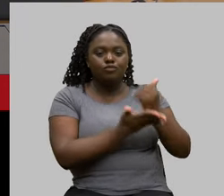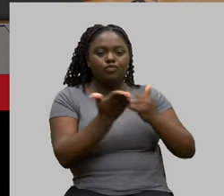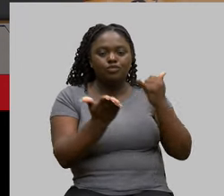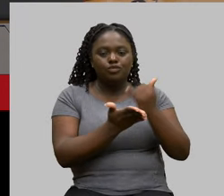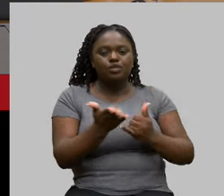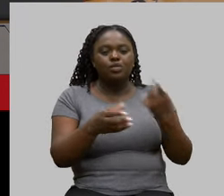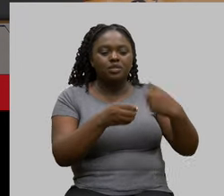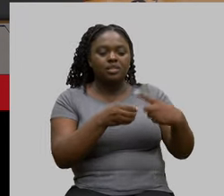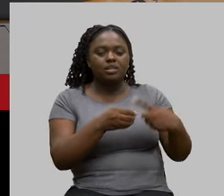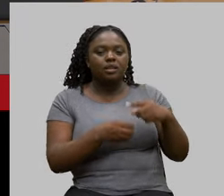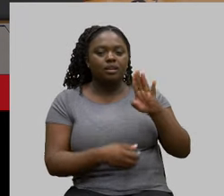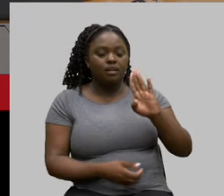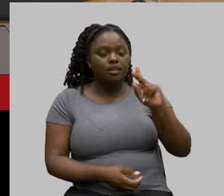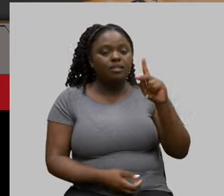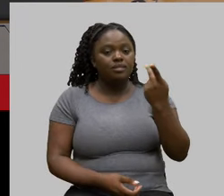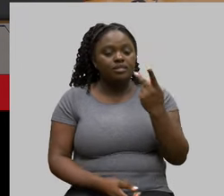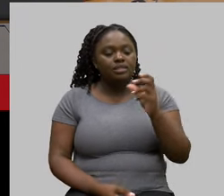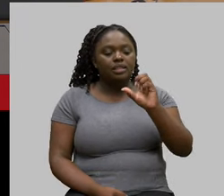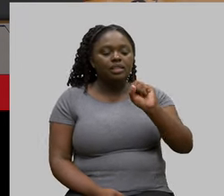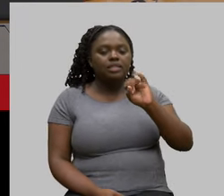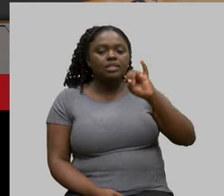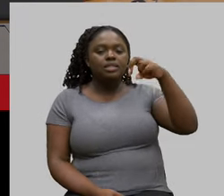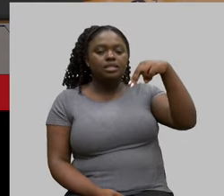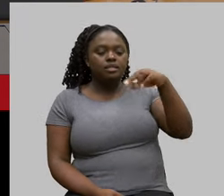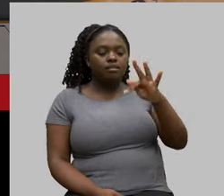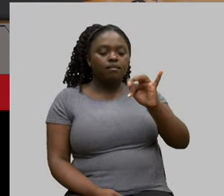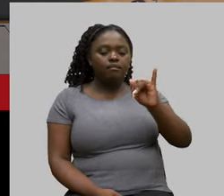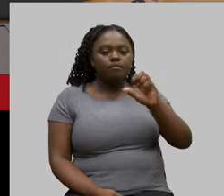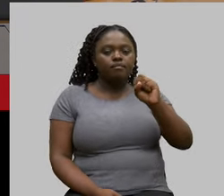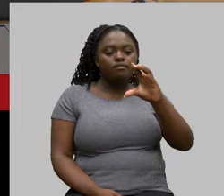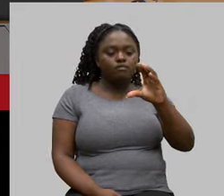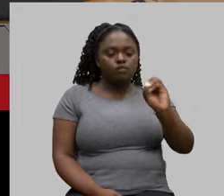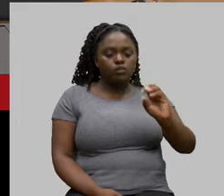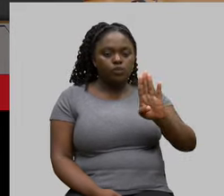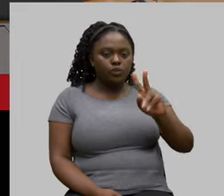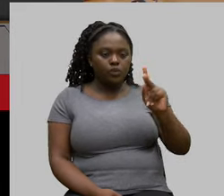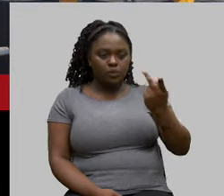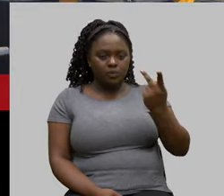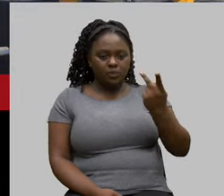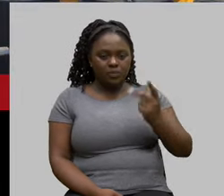de Belo Horizonte sin fisco BH